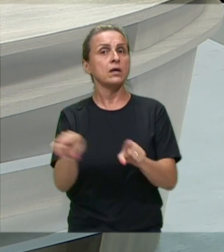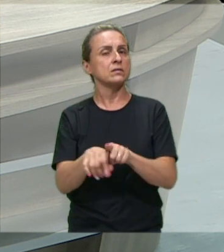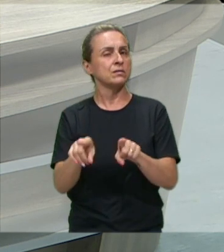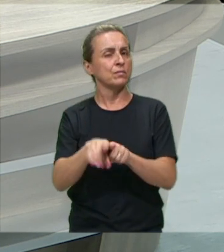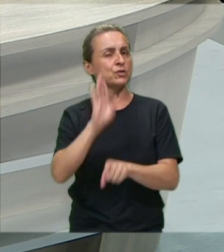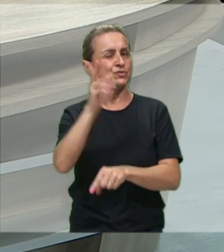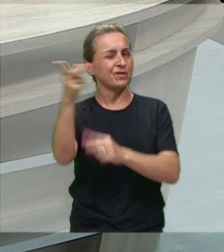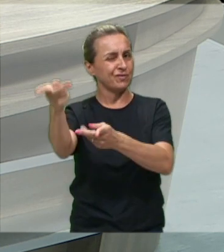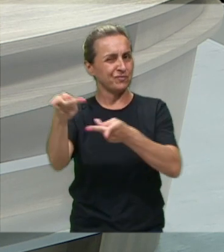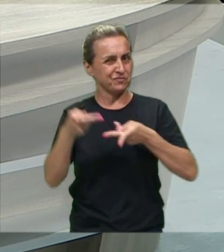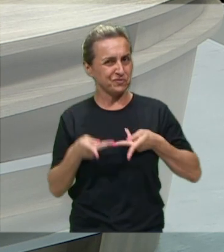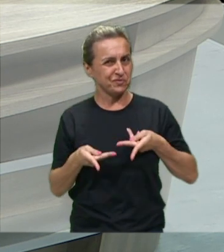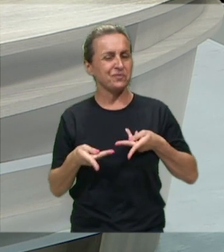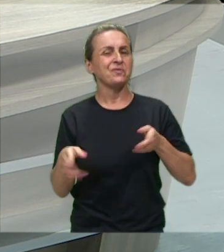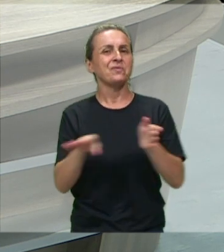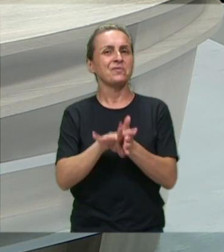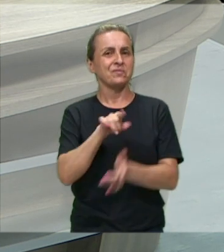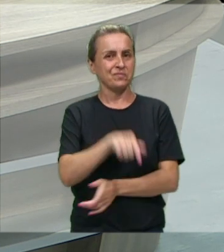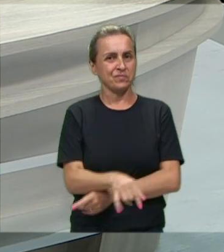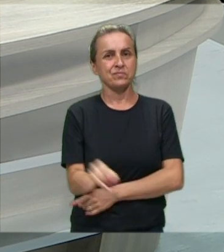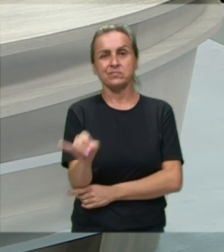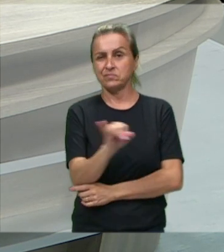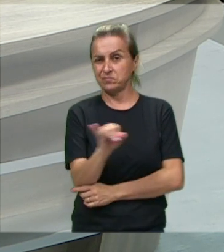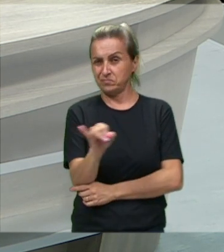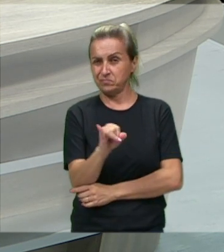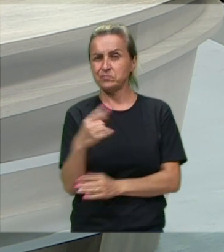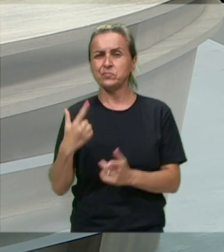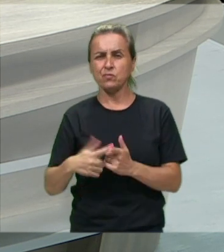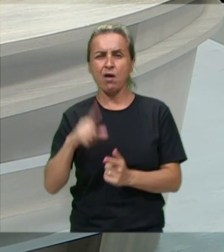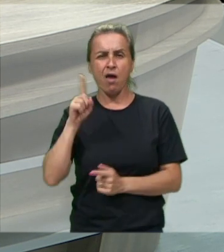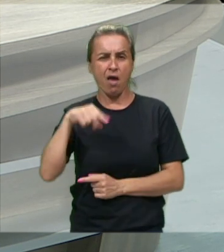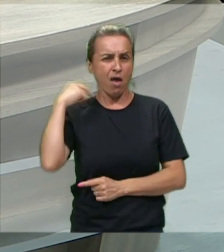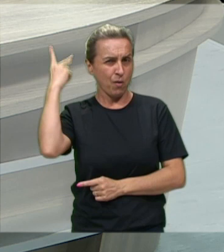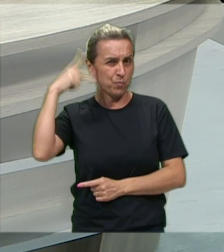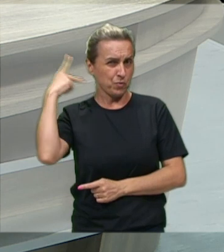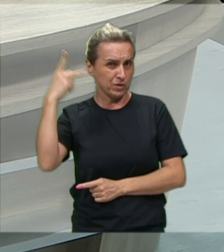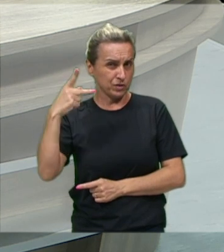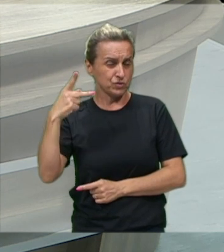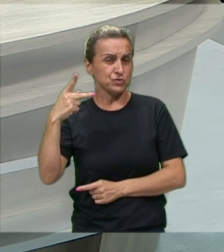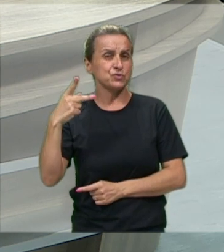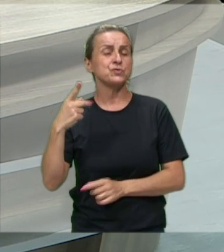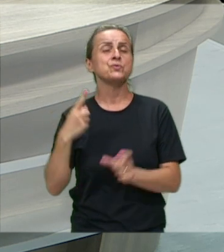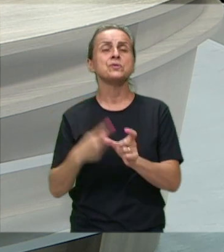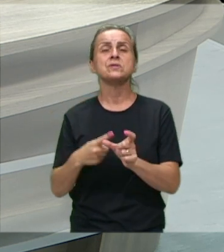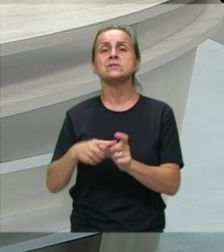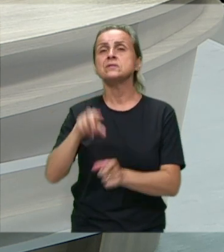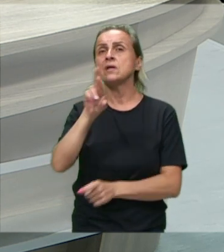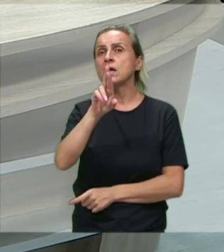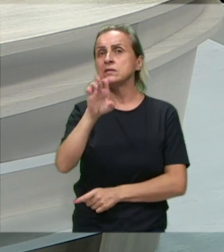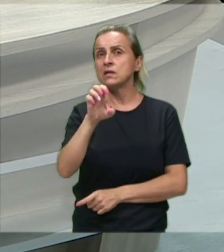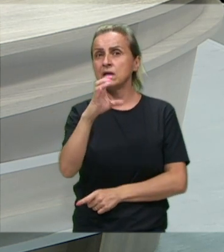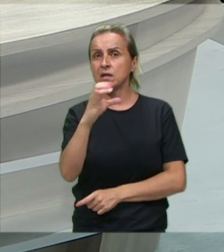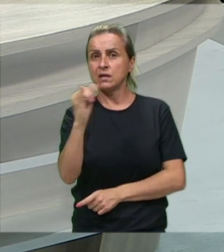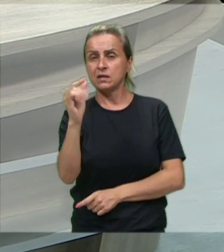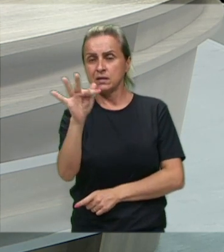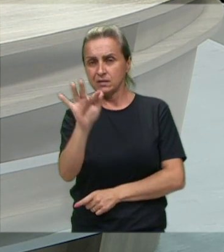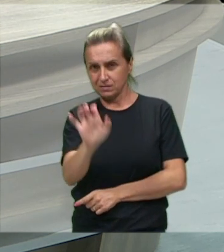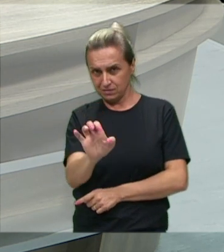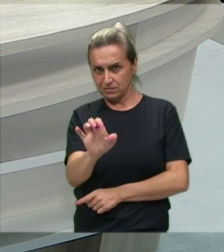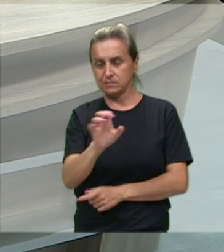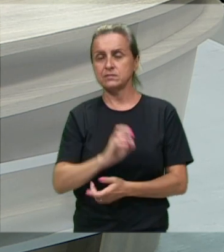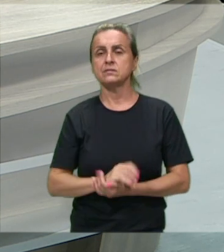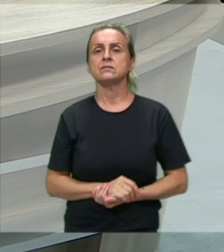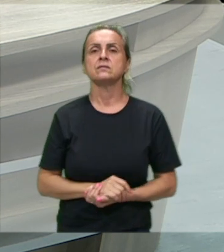nossa realidade, porque ele é um político lá de Pernambuco, de Recife, né, mais especificamente.